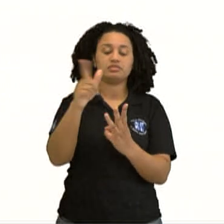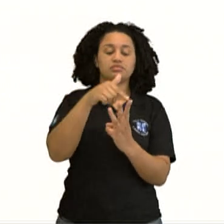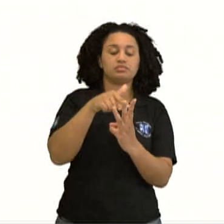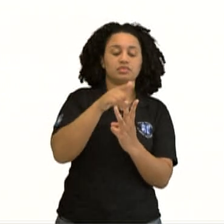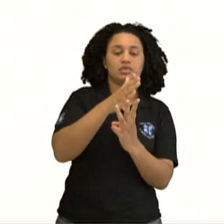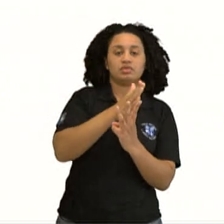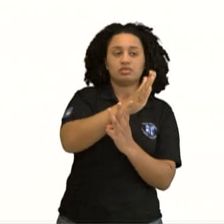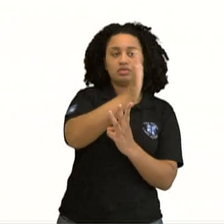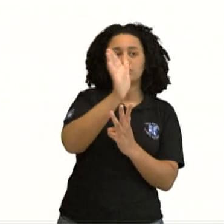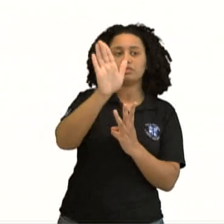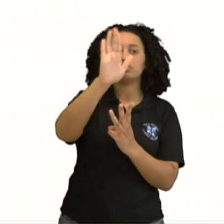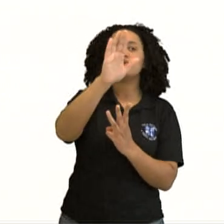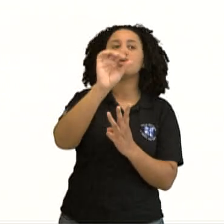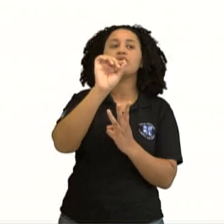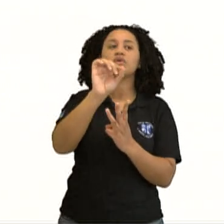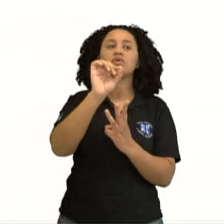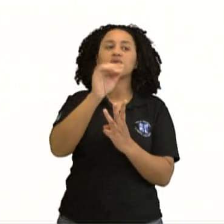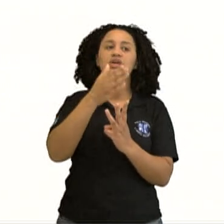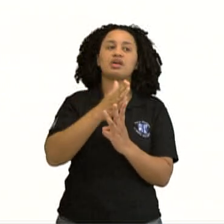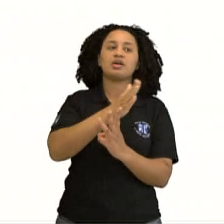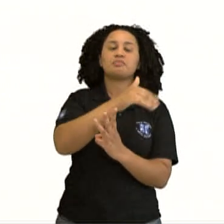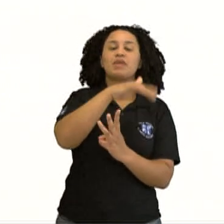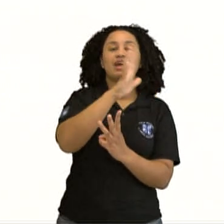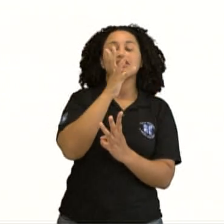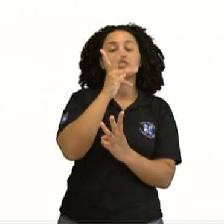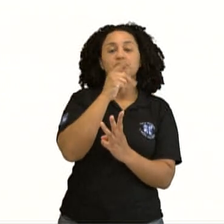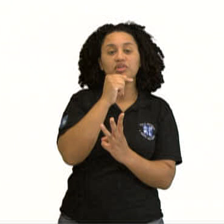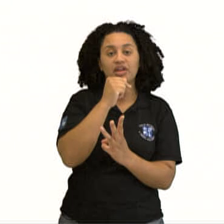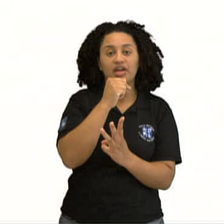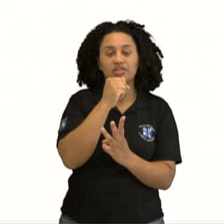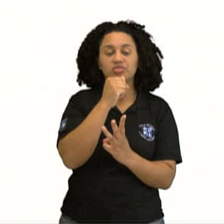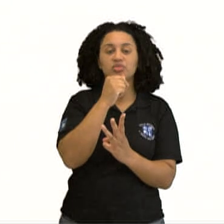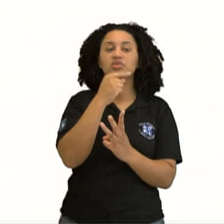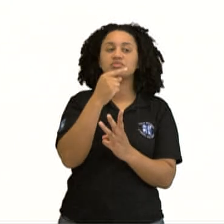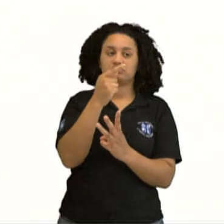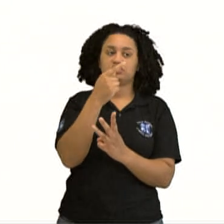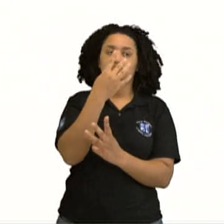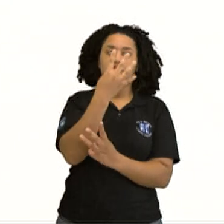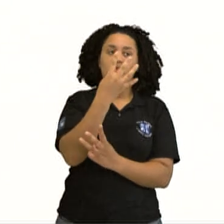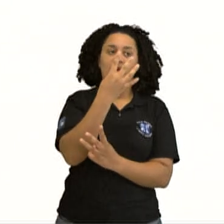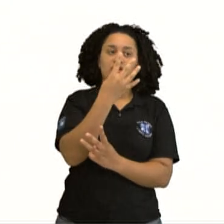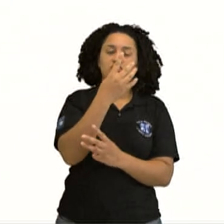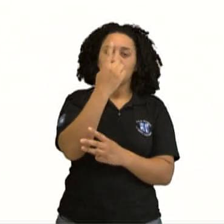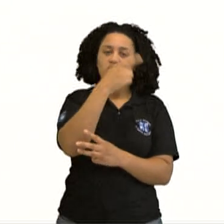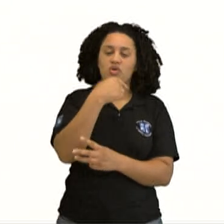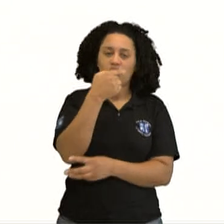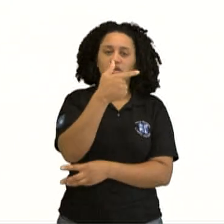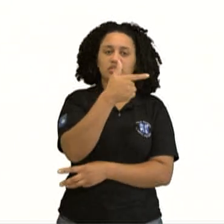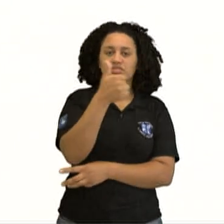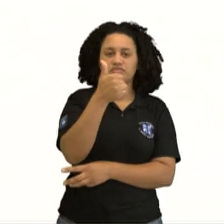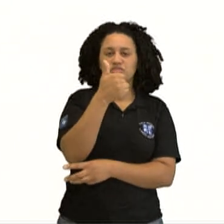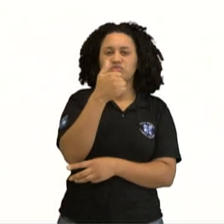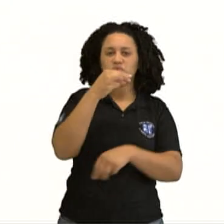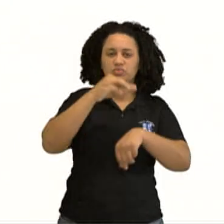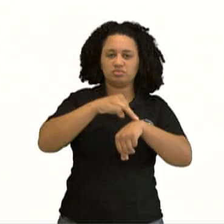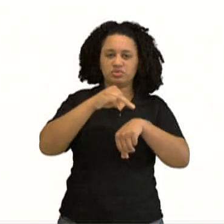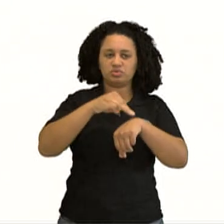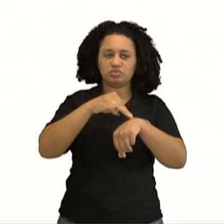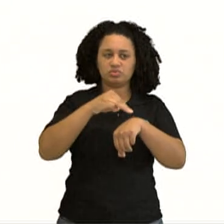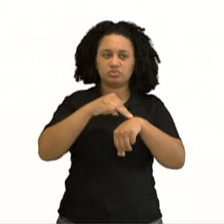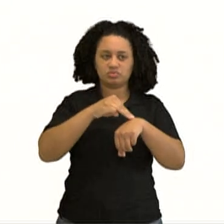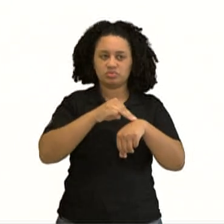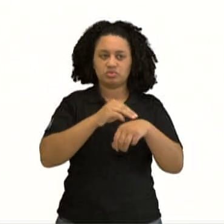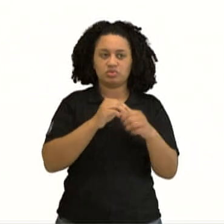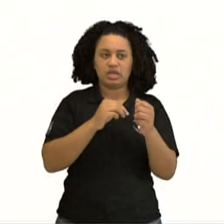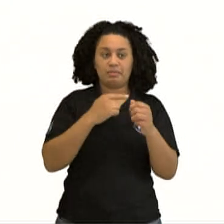uma terceira rota mais longa, certo? 327 quilômetros, e também demoraria um tempinho um pouquinho menor do